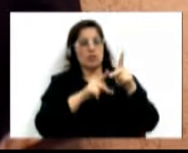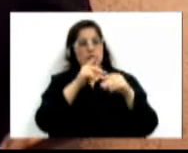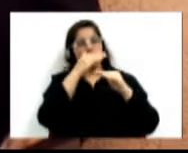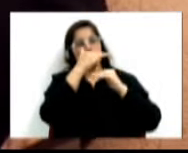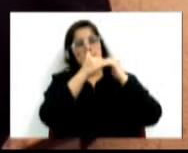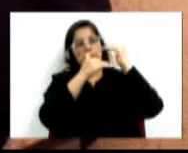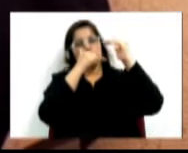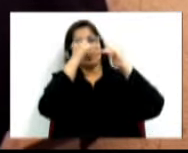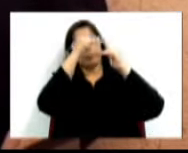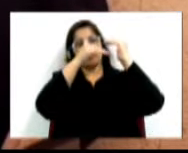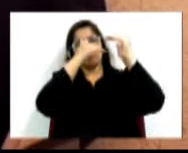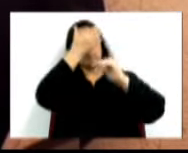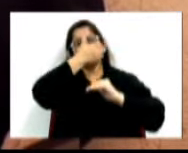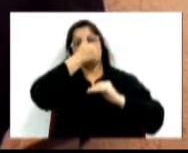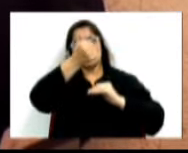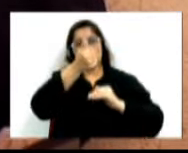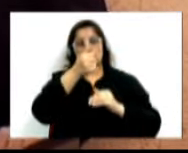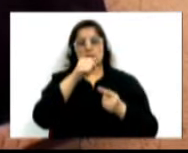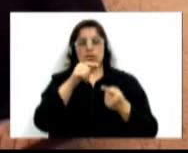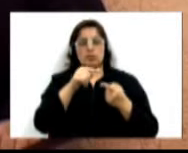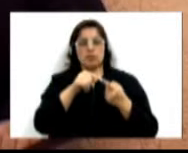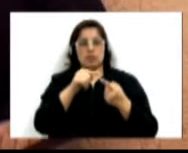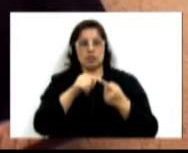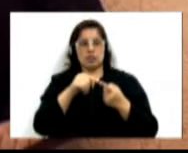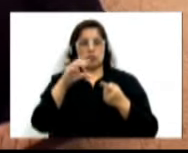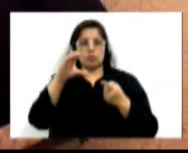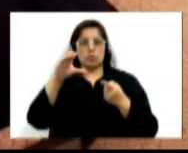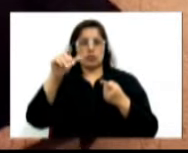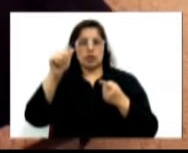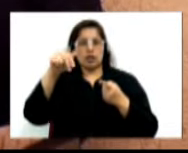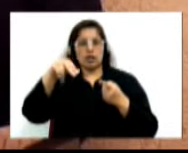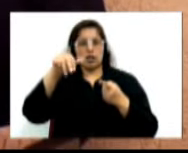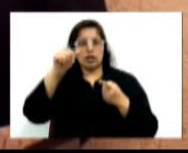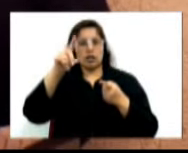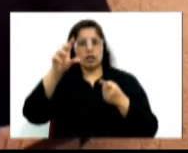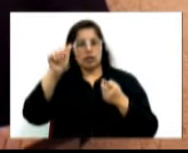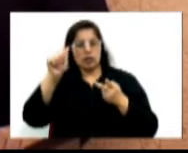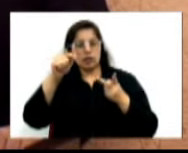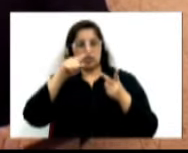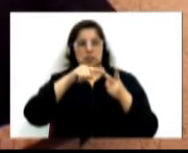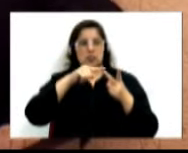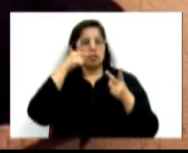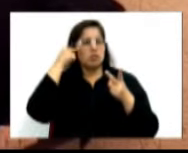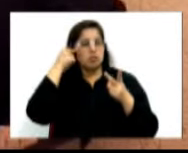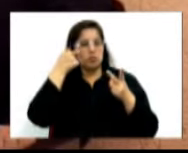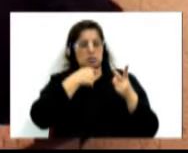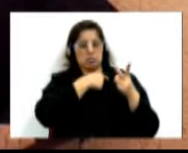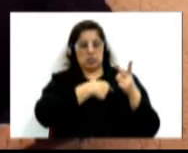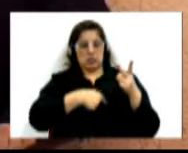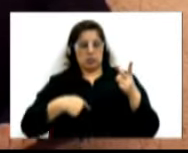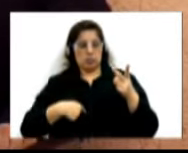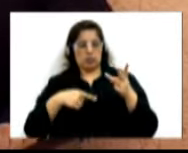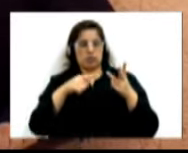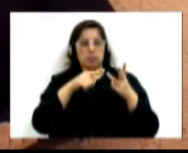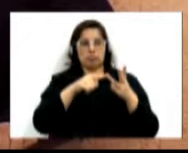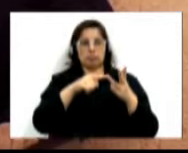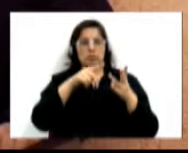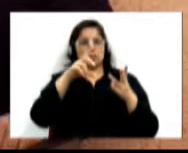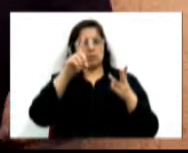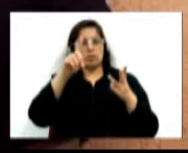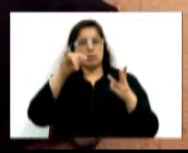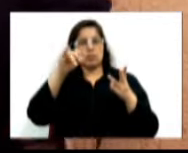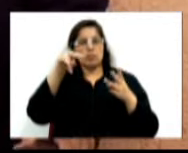capita maior. Noruega, Islândia, Canadá, Suécia, Suíça, Bélgica, Japão, Holanda, Dinamarca e Reino Unido estão